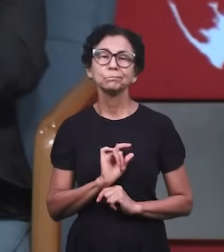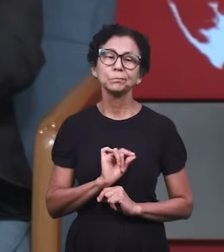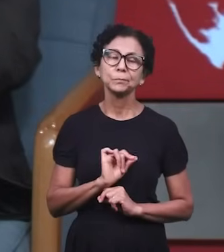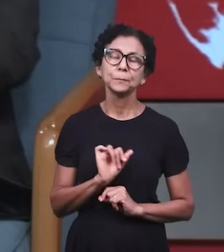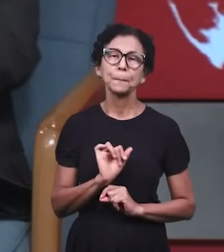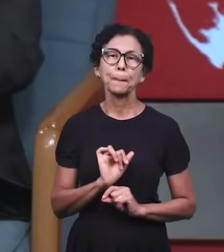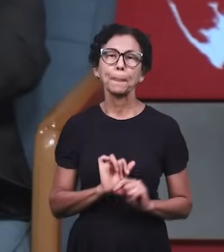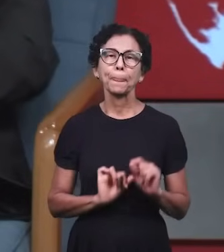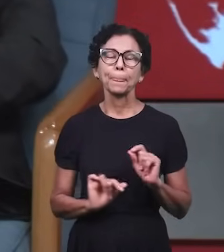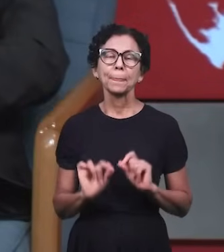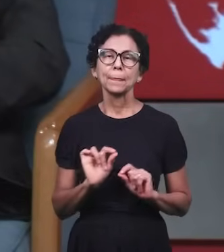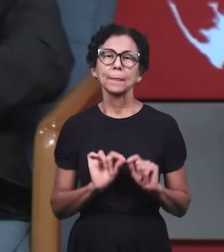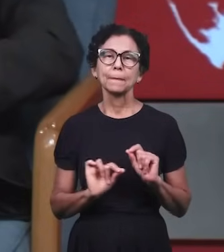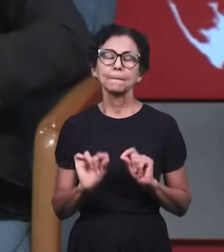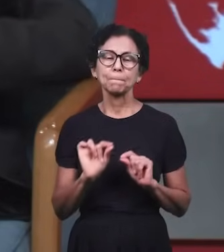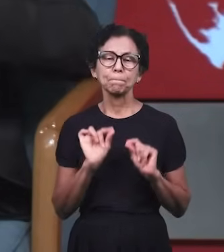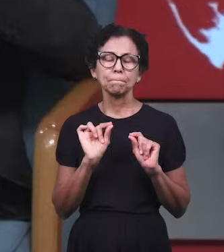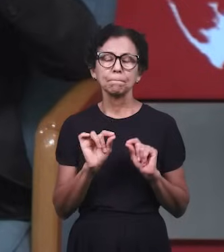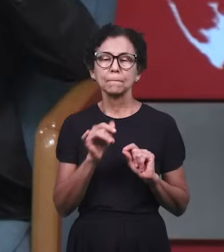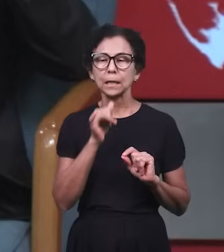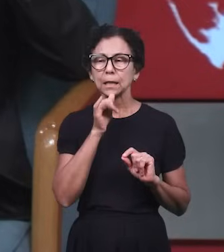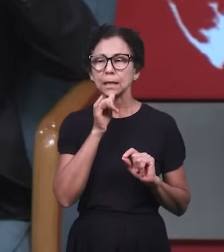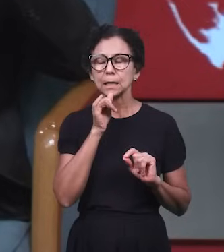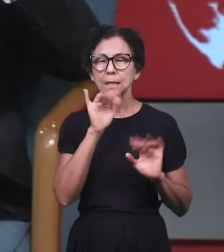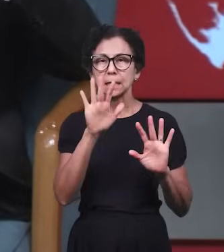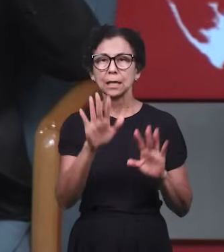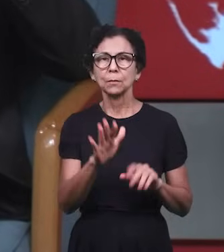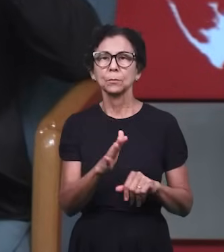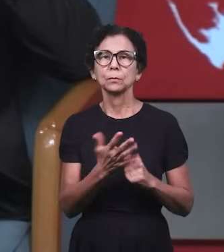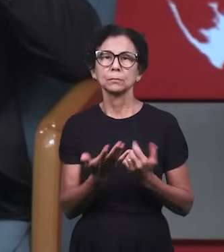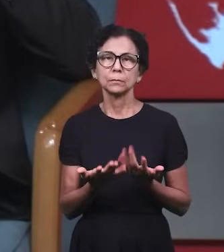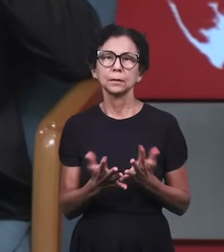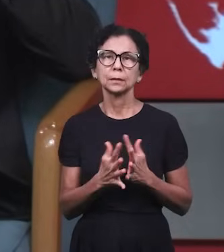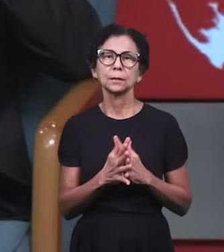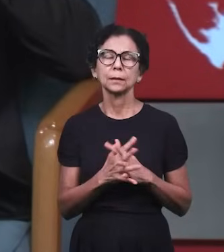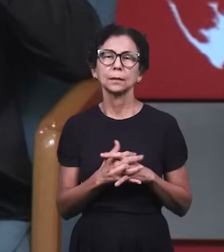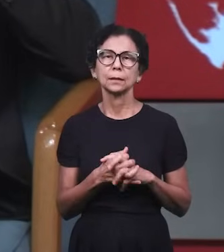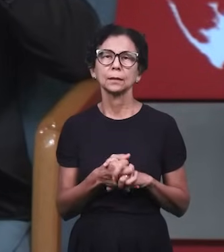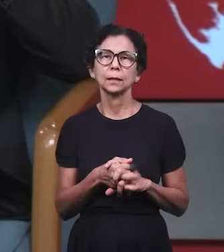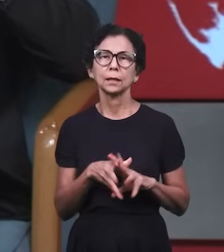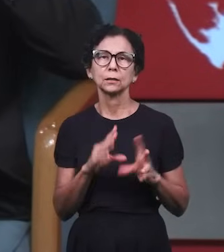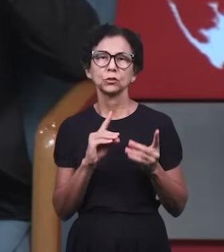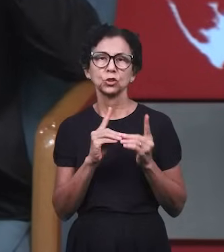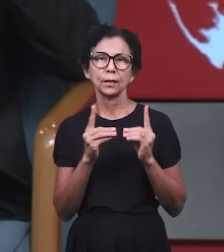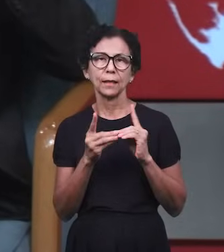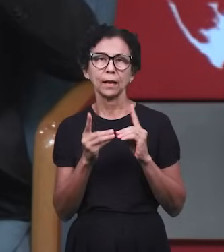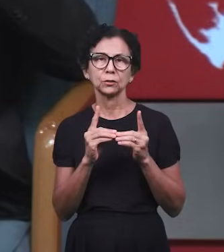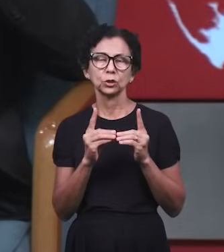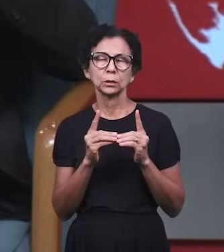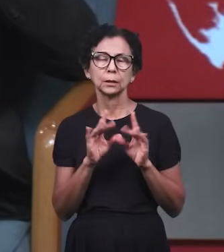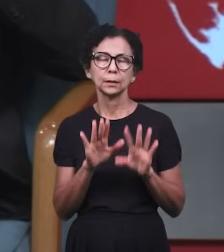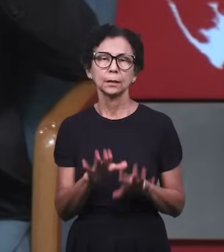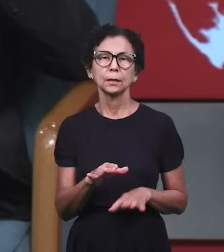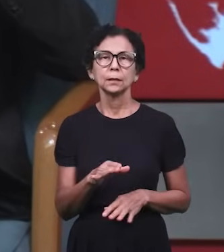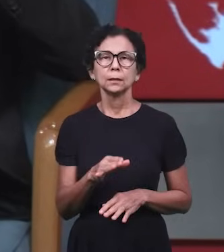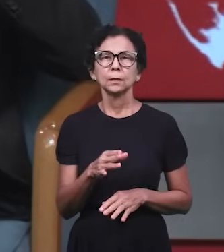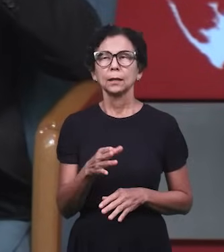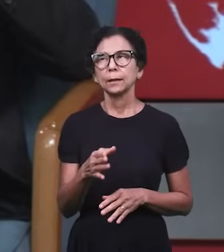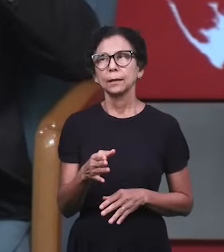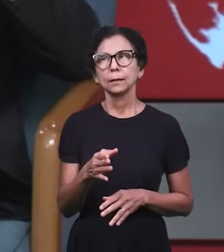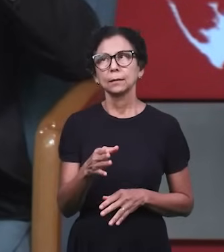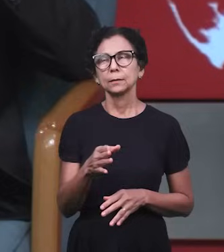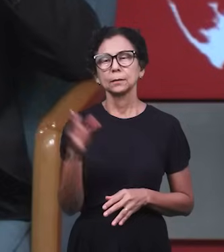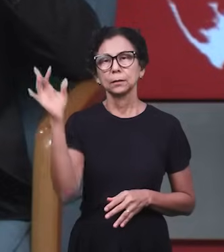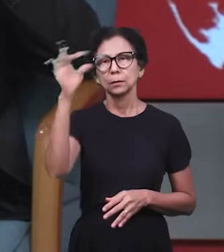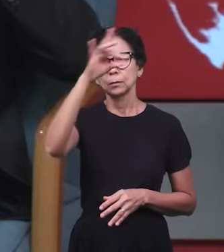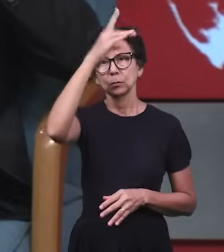que é, vamos supor, até educativa, não é? Você não pode pegar o dom espiritual